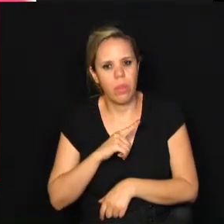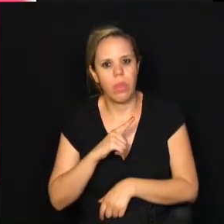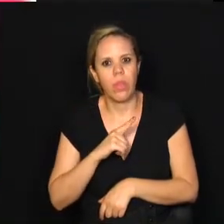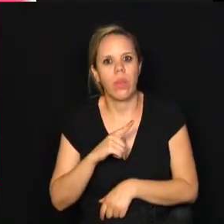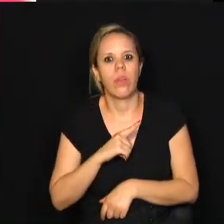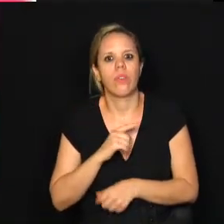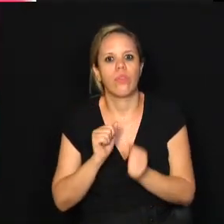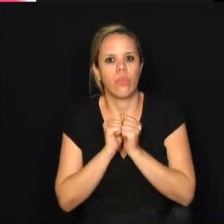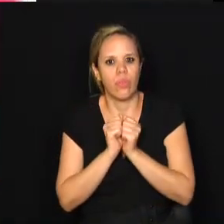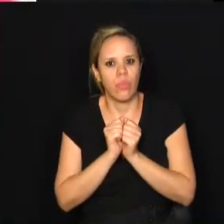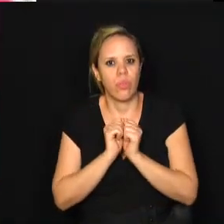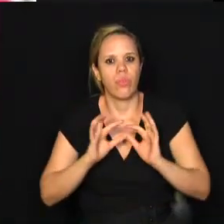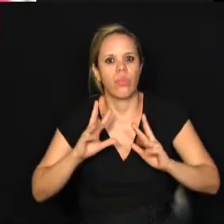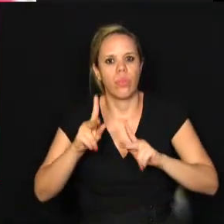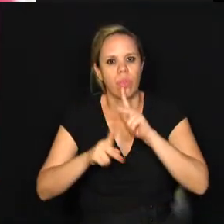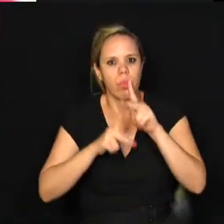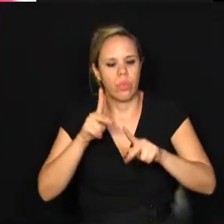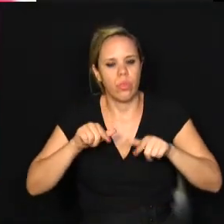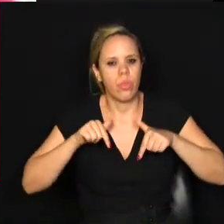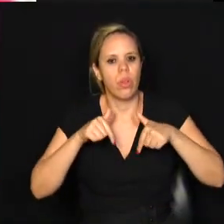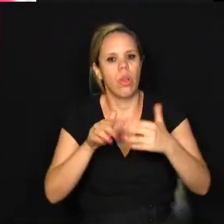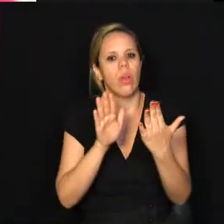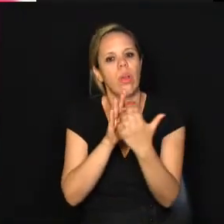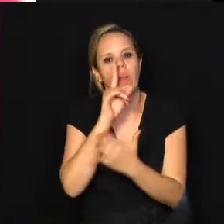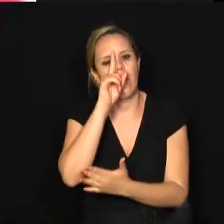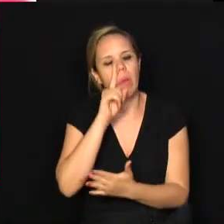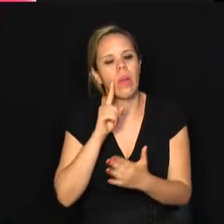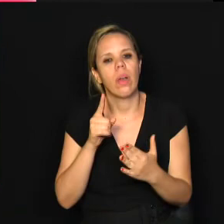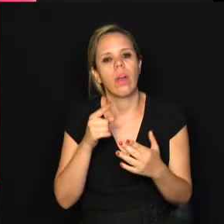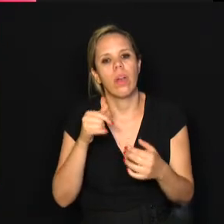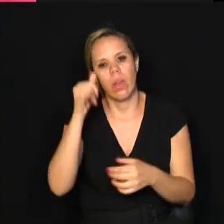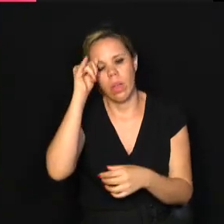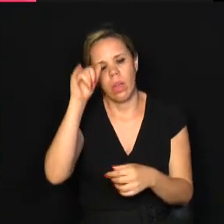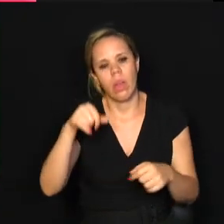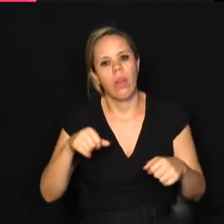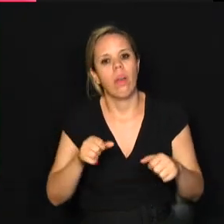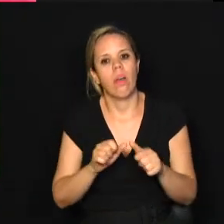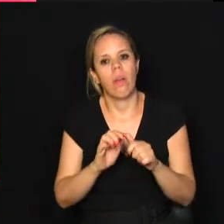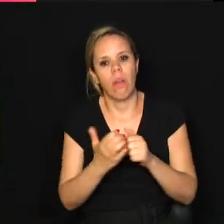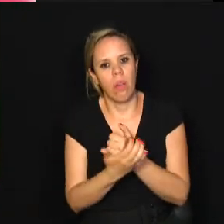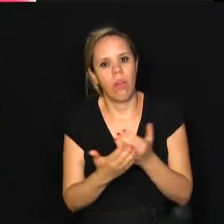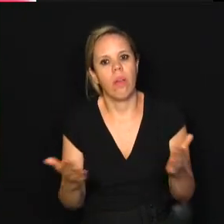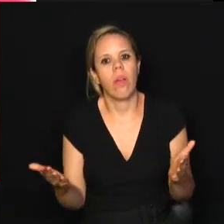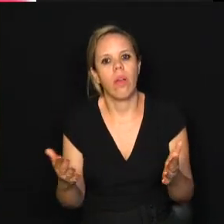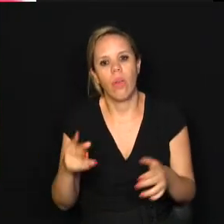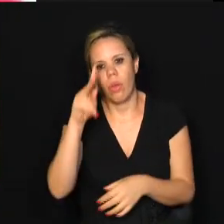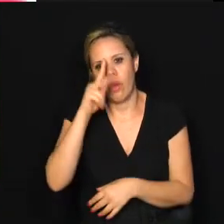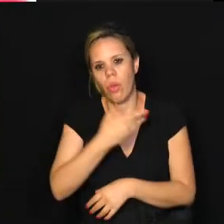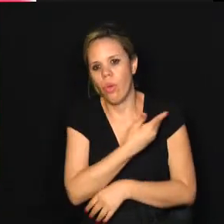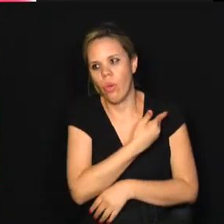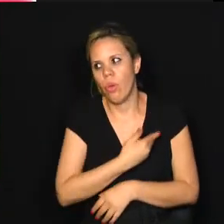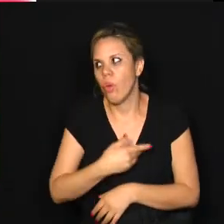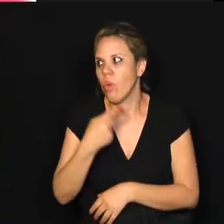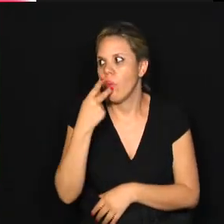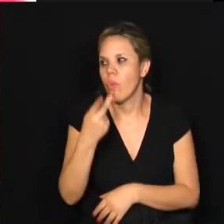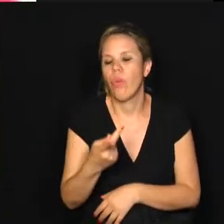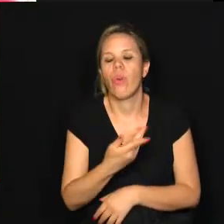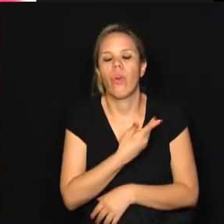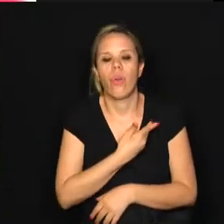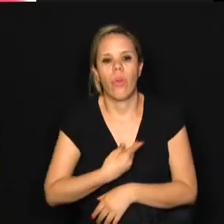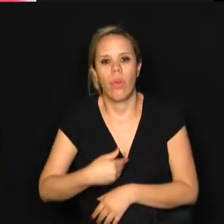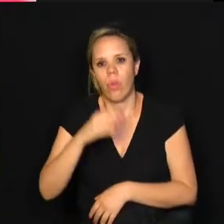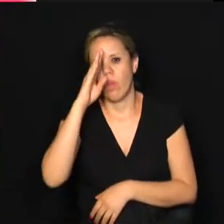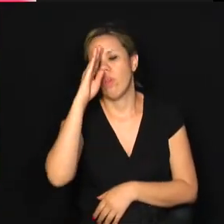ombro com todos que são linha de frente, que estão lutando contra a pandemia. Tanto é que o próprio governo declarou que o serviço de correio é um serviço